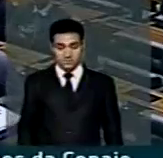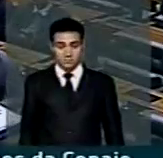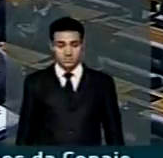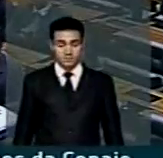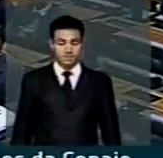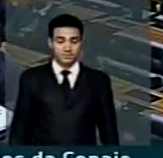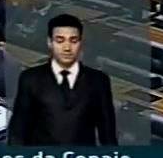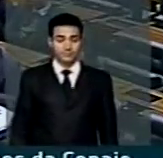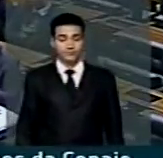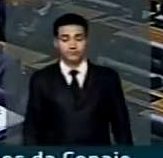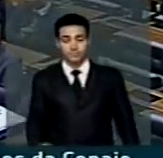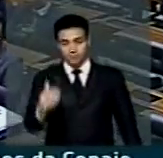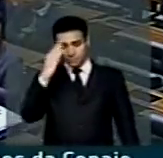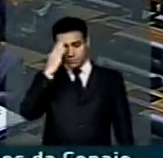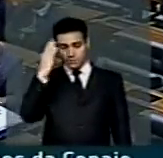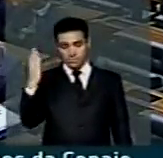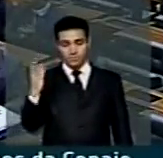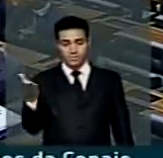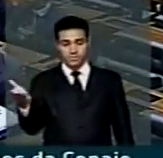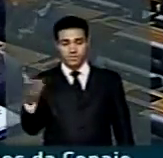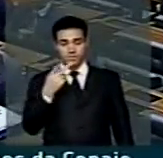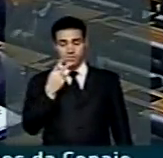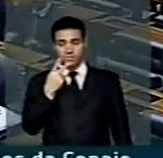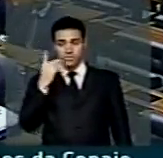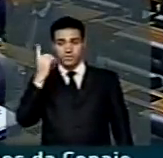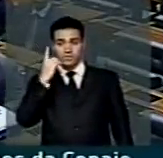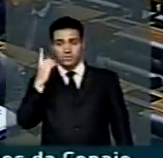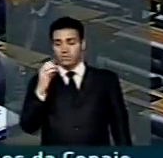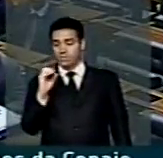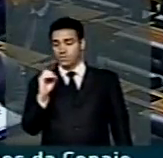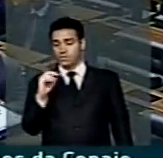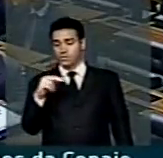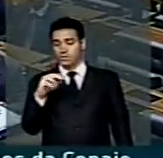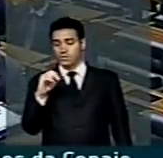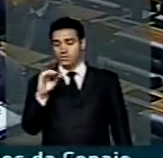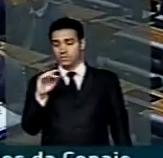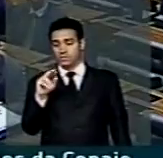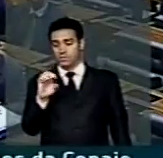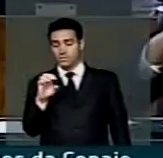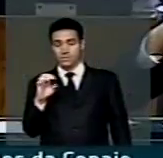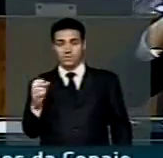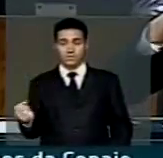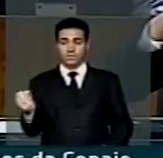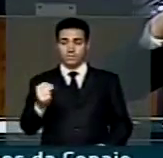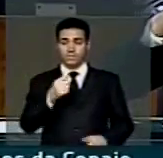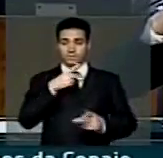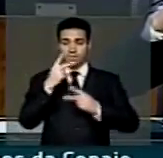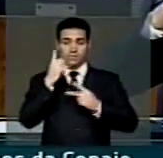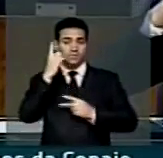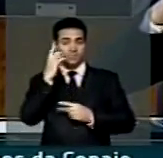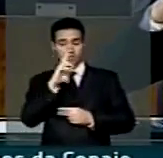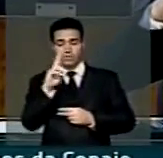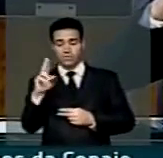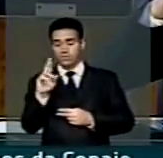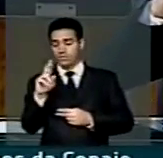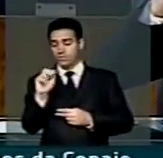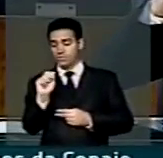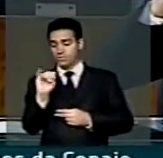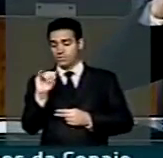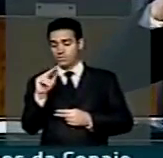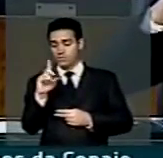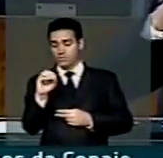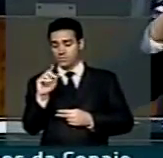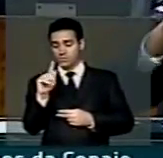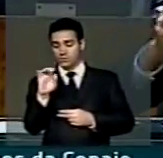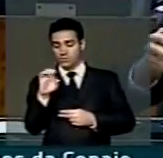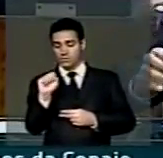Agradecemos, portanto, o pronunciamento do deputado Adolfo Santo Agostinho e de imediato passamos a palavra para o deputado Raimundo Gomes de Mato, que